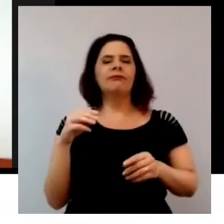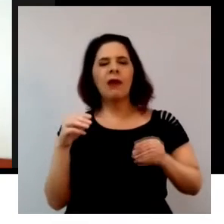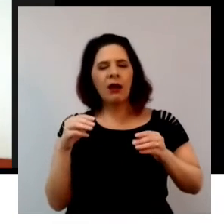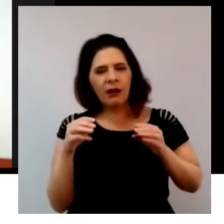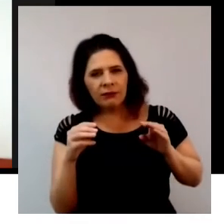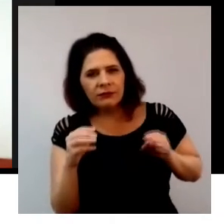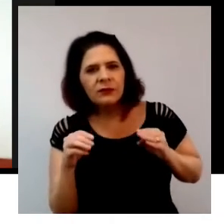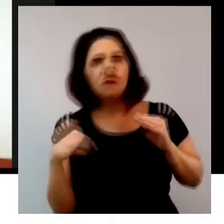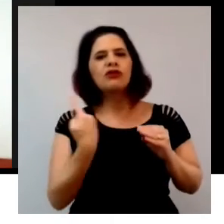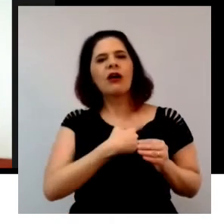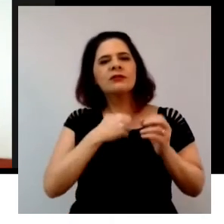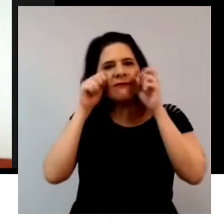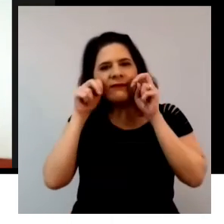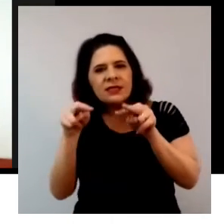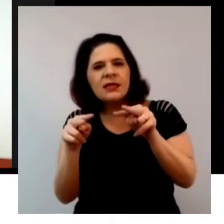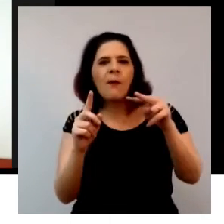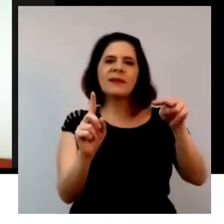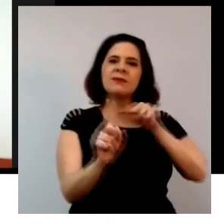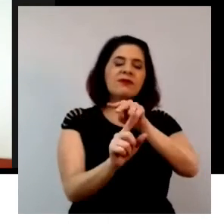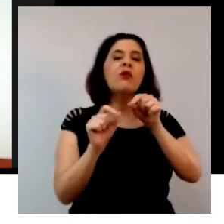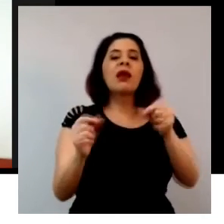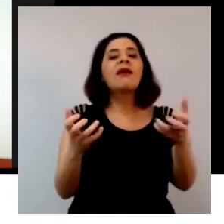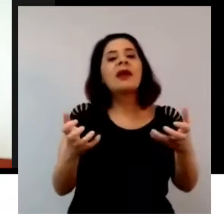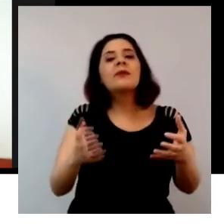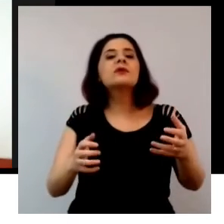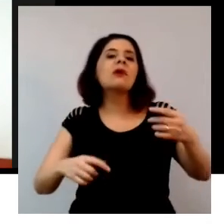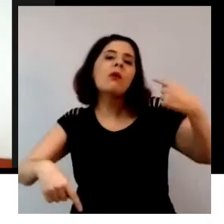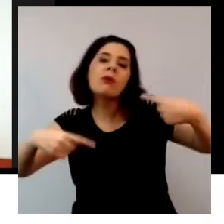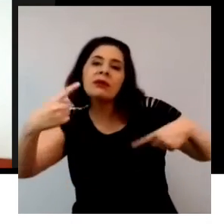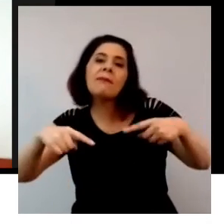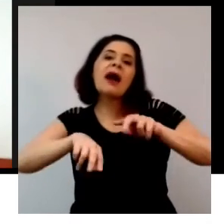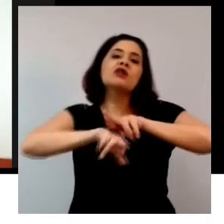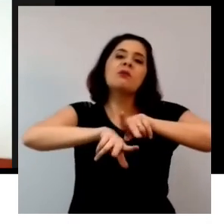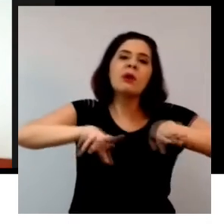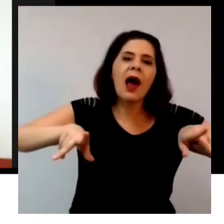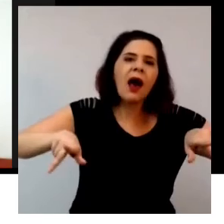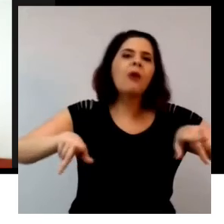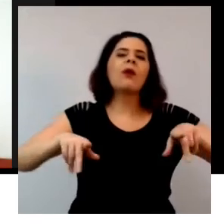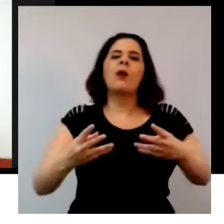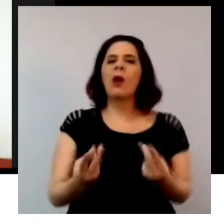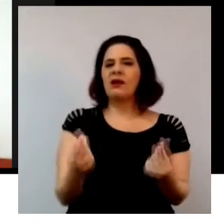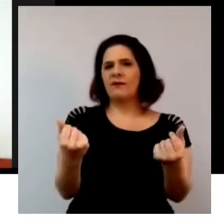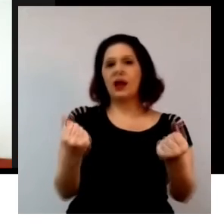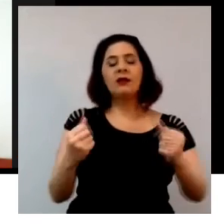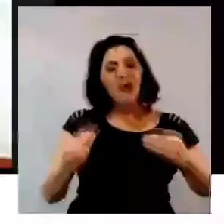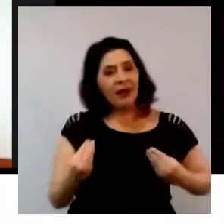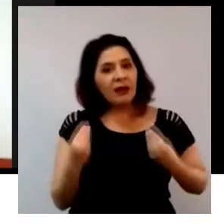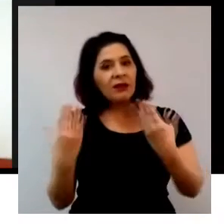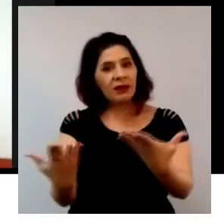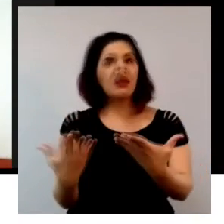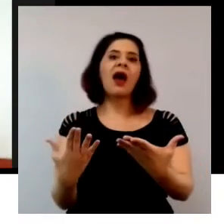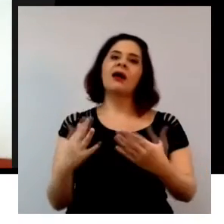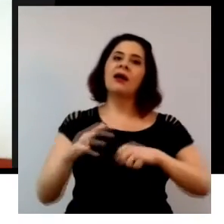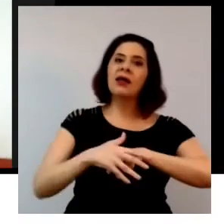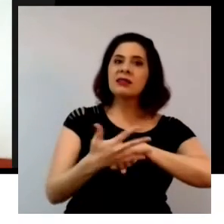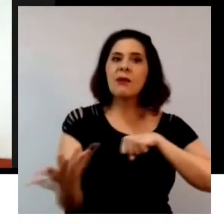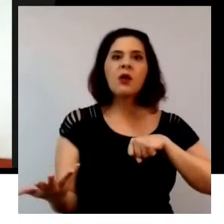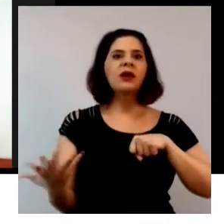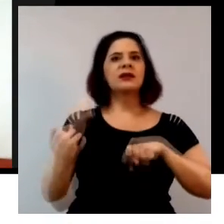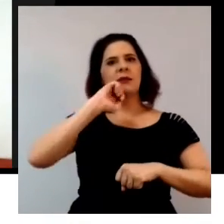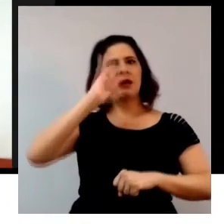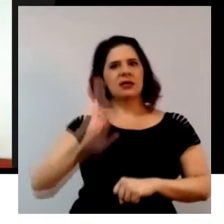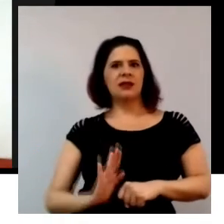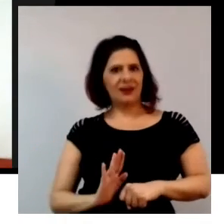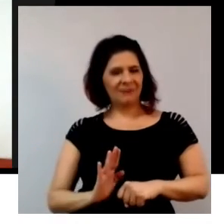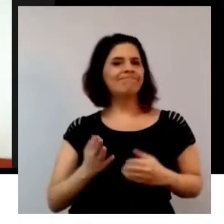qualificado e que ajude a fortalecer a democracia brasileira. E a gente colocou o equilíbrio no centro do nosso modelo editorial.